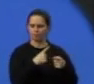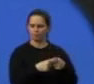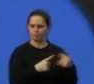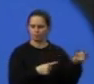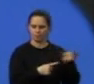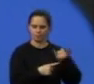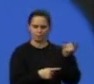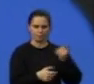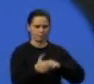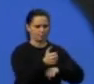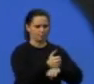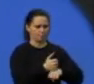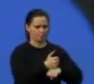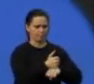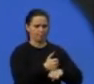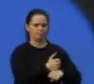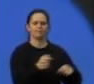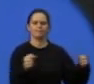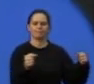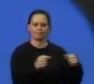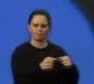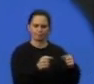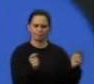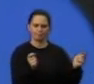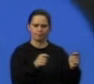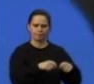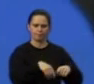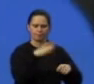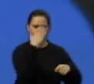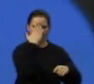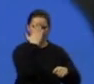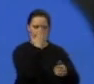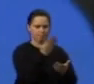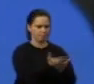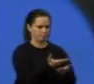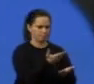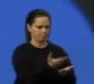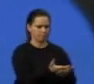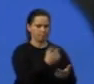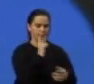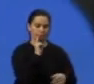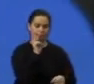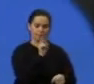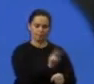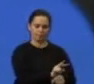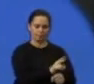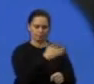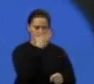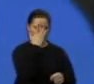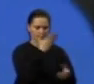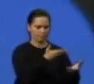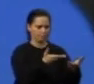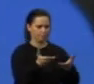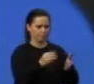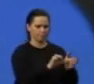de profissionais competentes e capacitados para o atendimento às primeiras